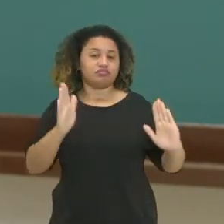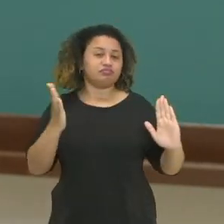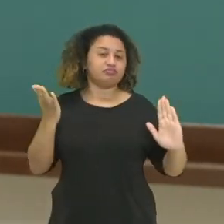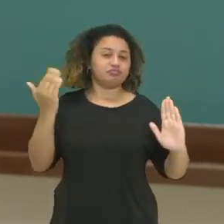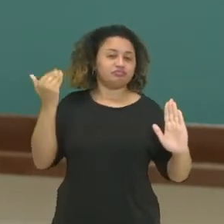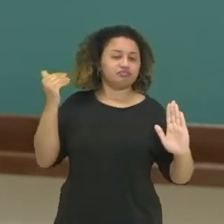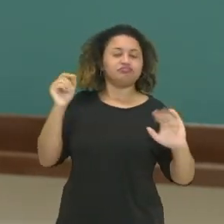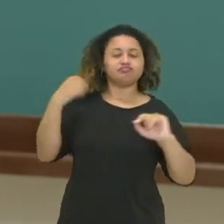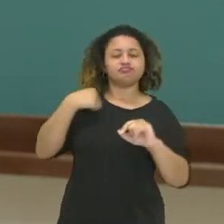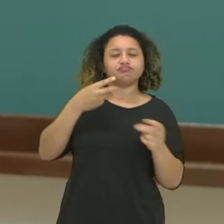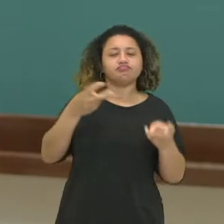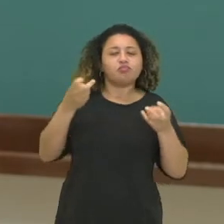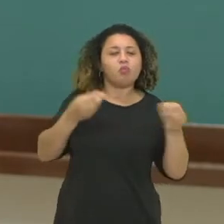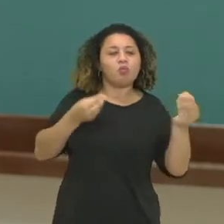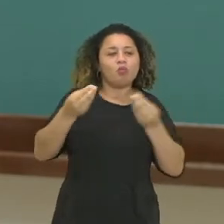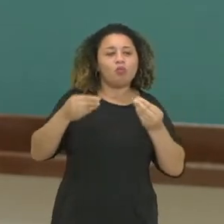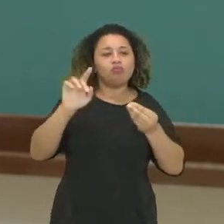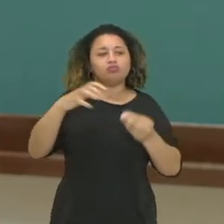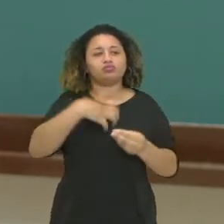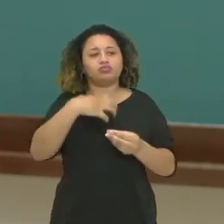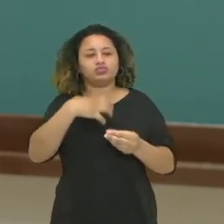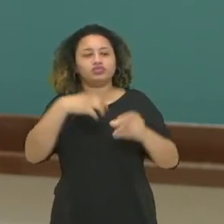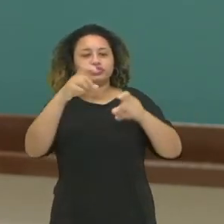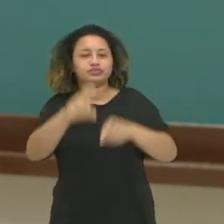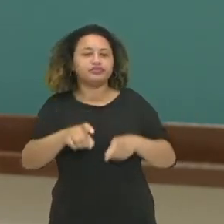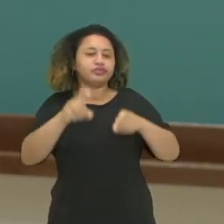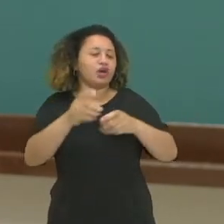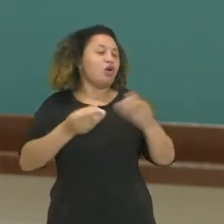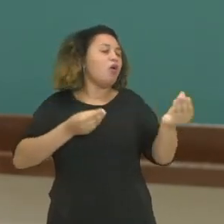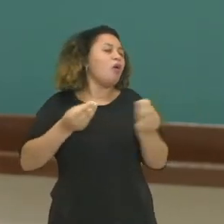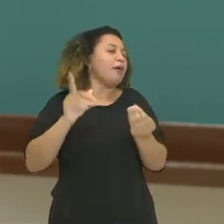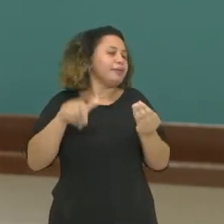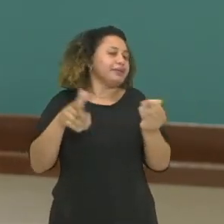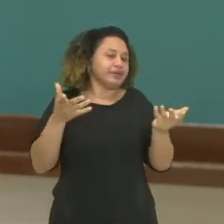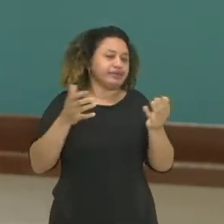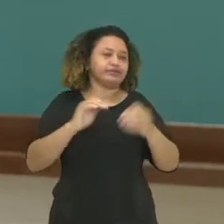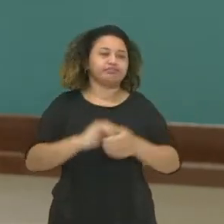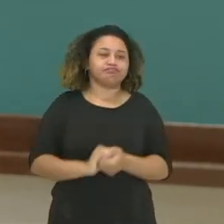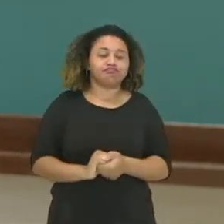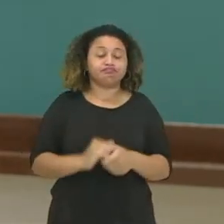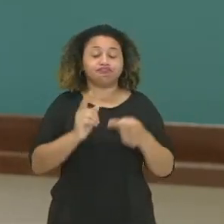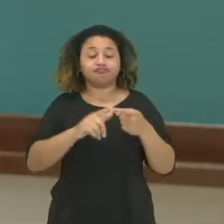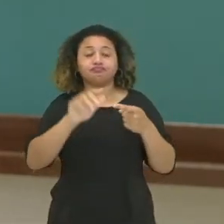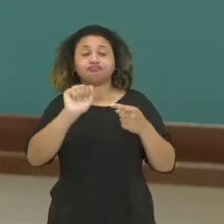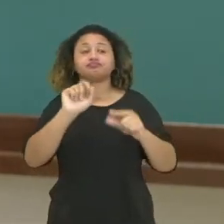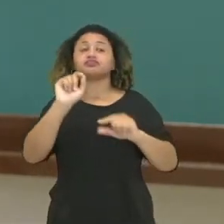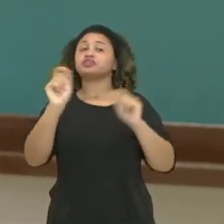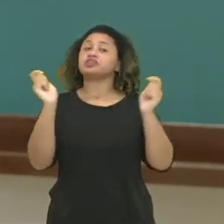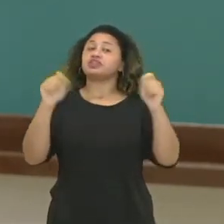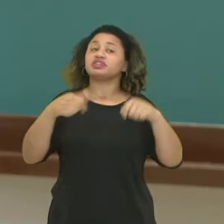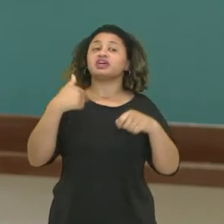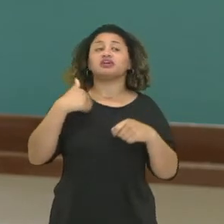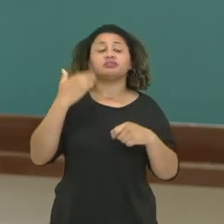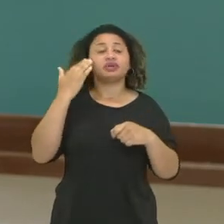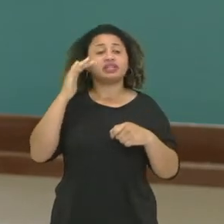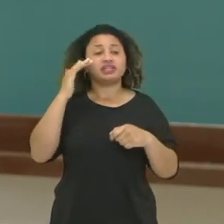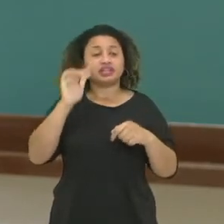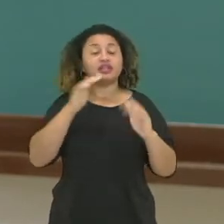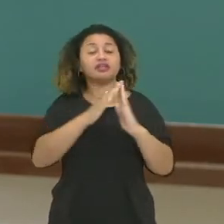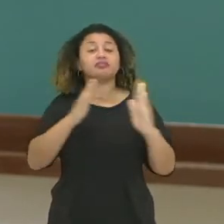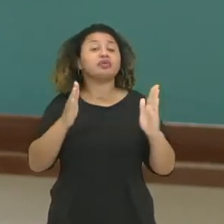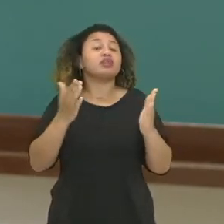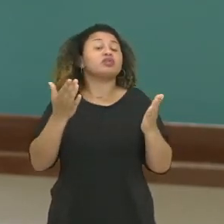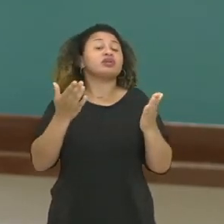perceber como eram, né? O Catumbi, as chácaras, tá ok? O que é possível deduzir pela citação da